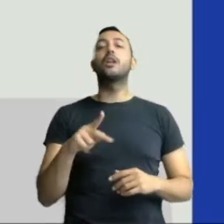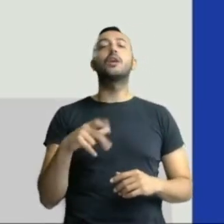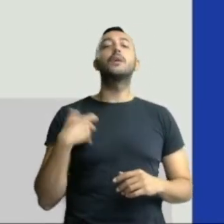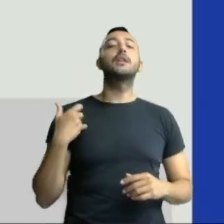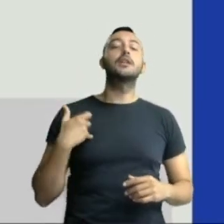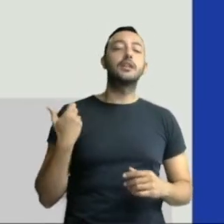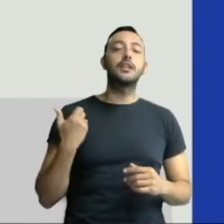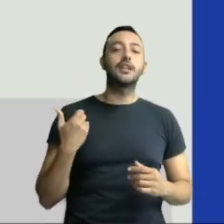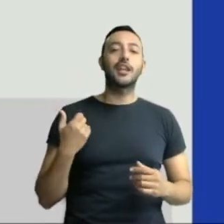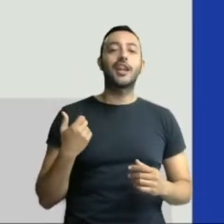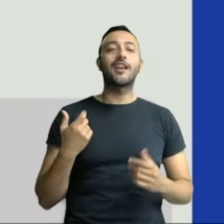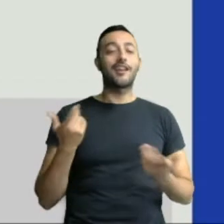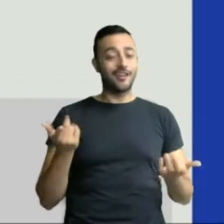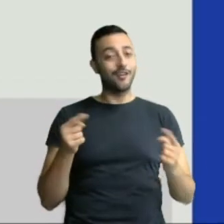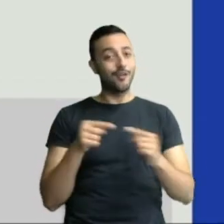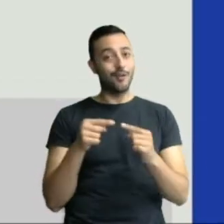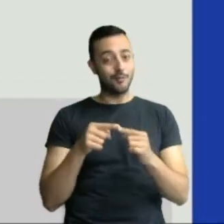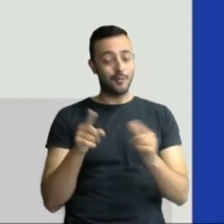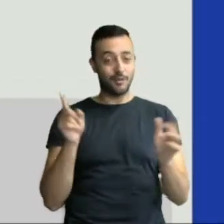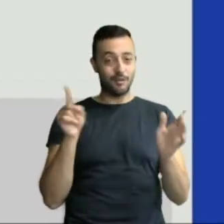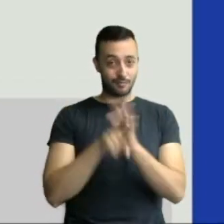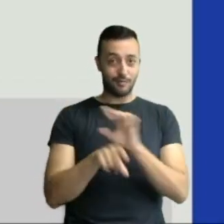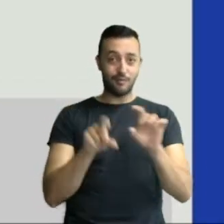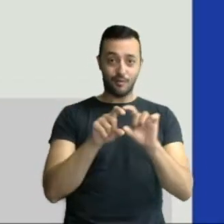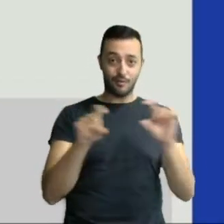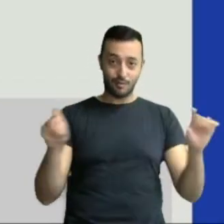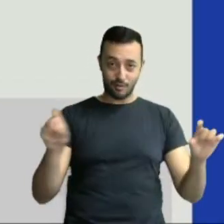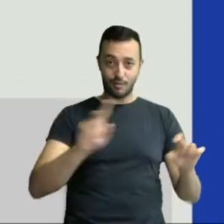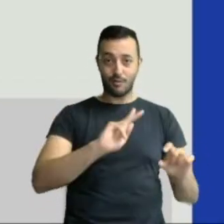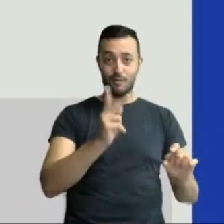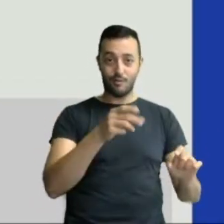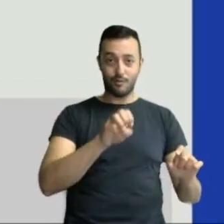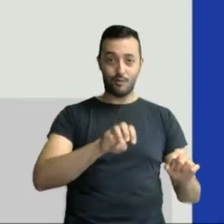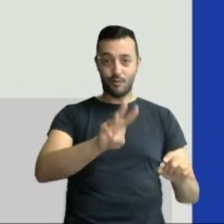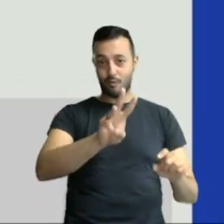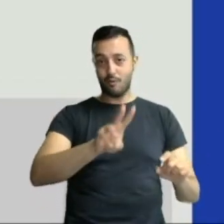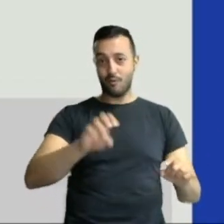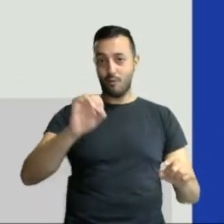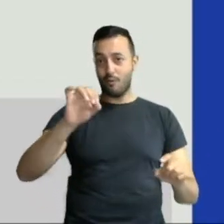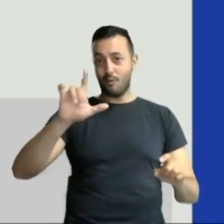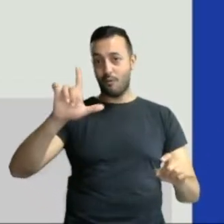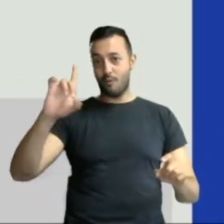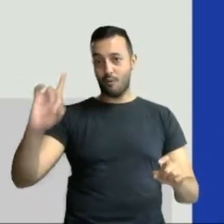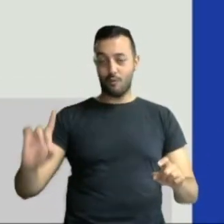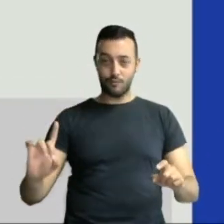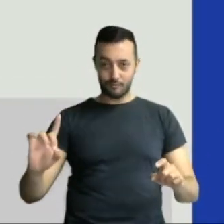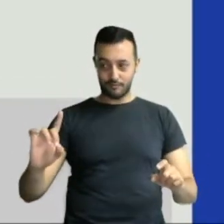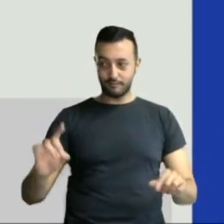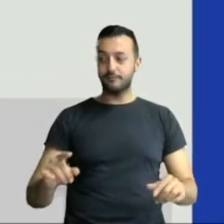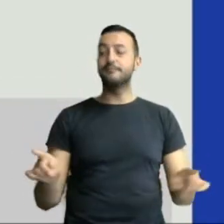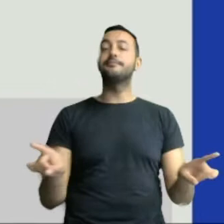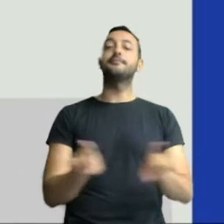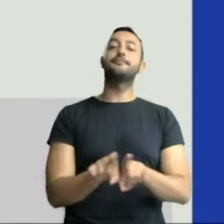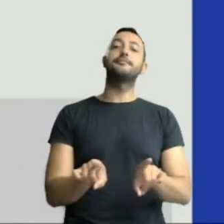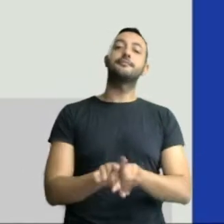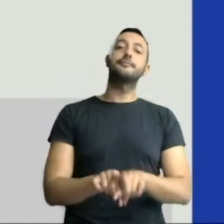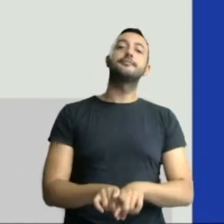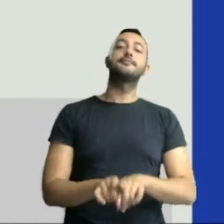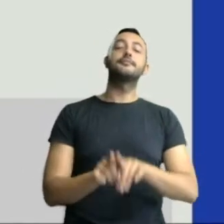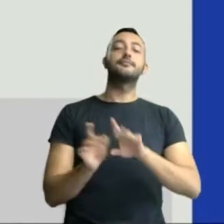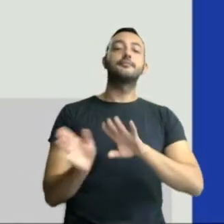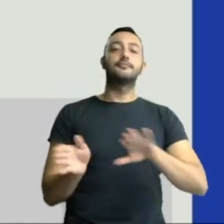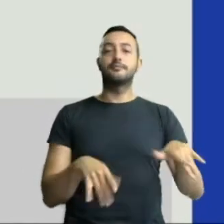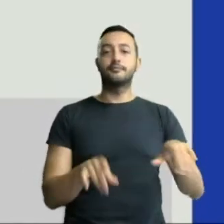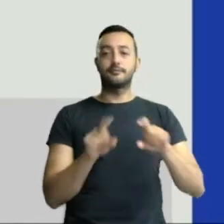you? Quantos anos você tem? Vou utilizar a expressão how old, ok? Temos também a seguinte